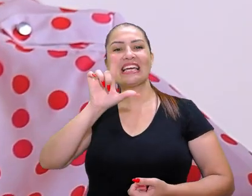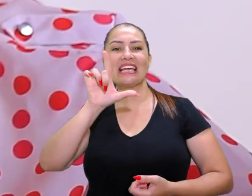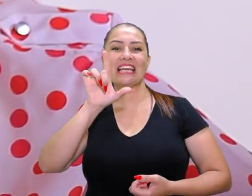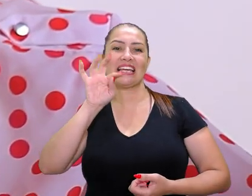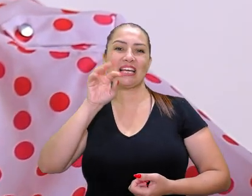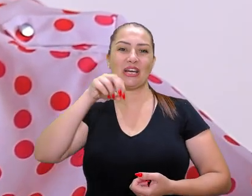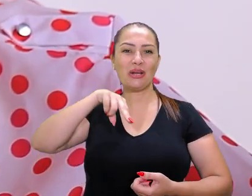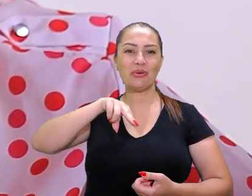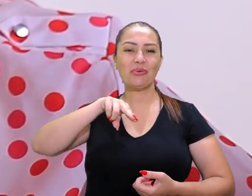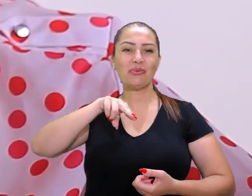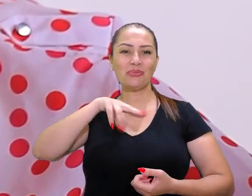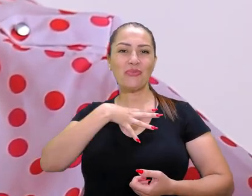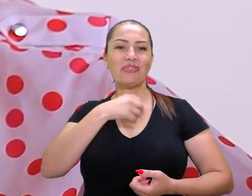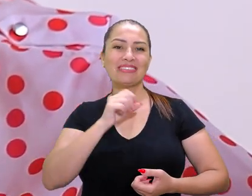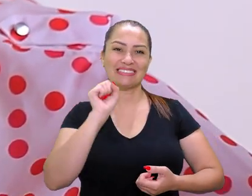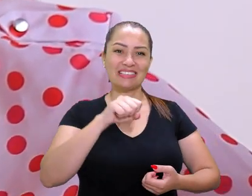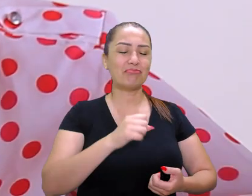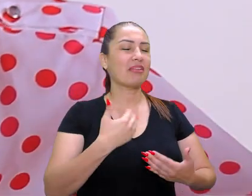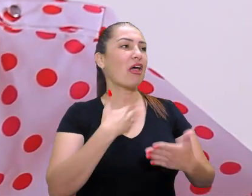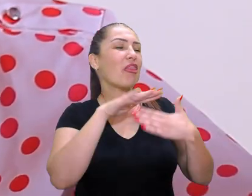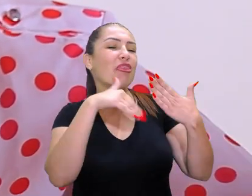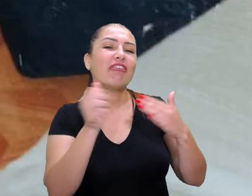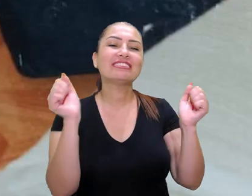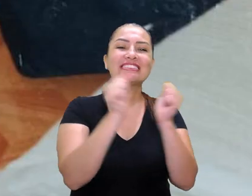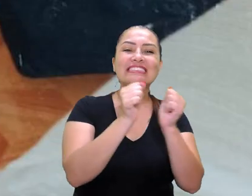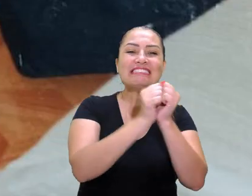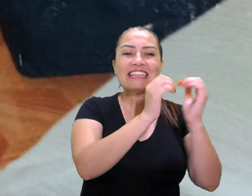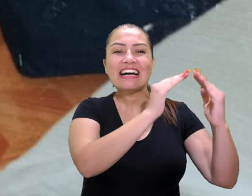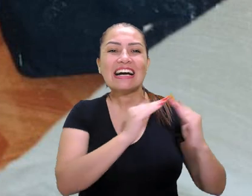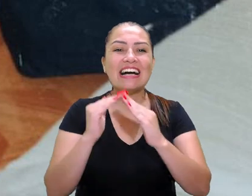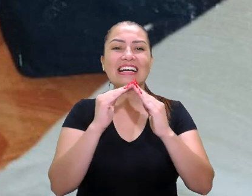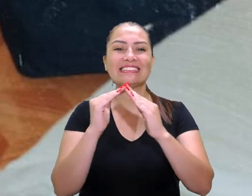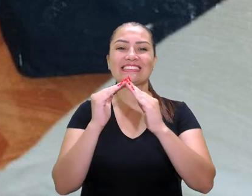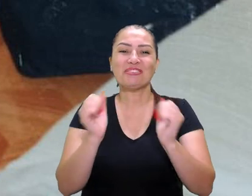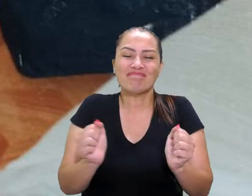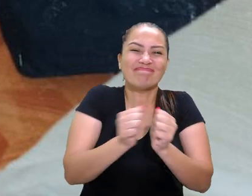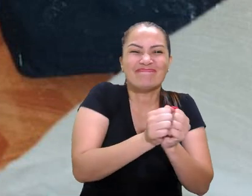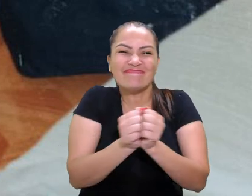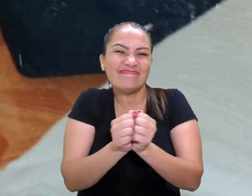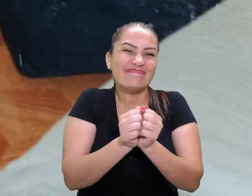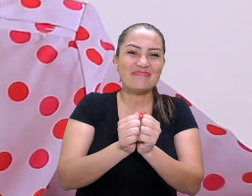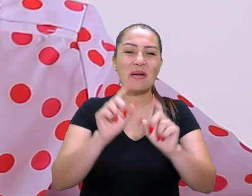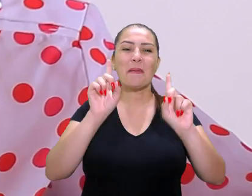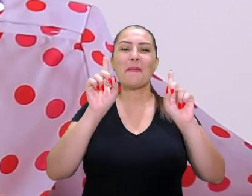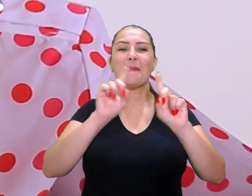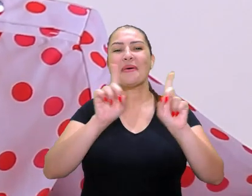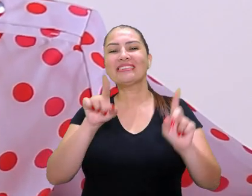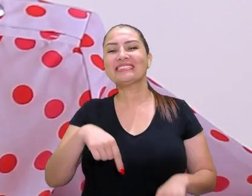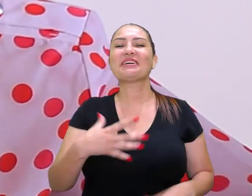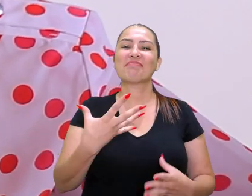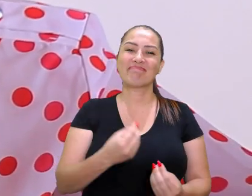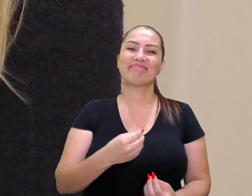ficamos tudo alojado ali, lembra? Sempre era tudo amontoado. Mas era divertido. Eu